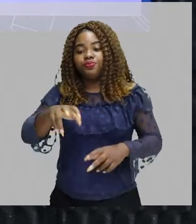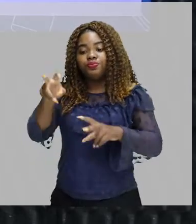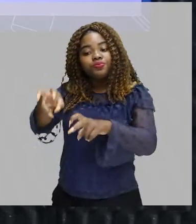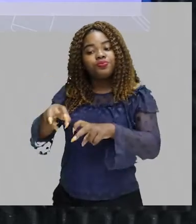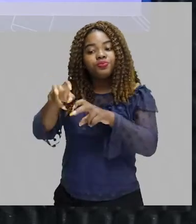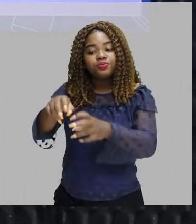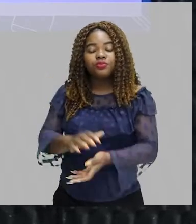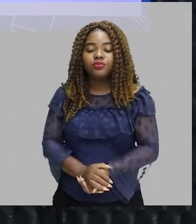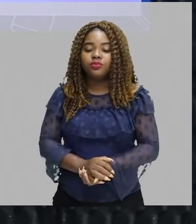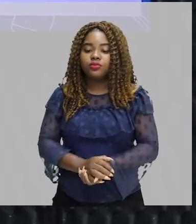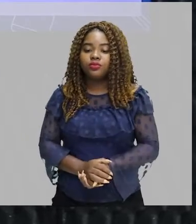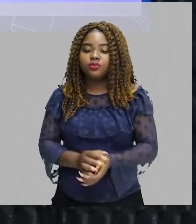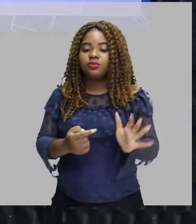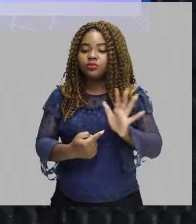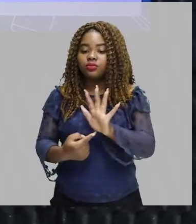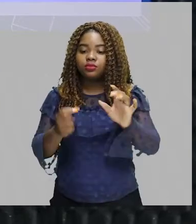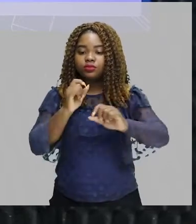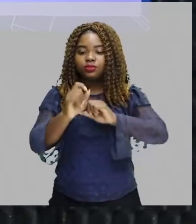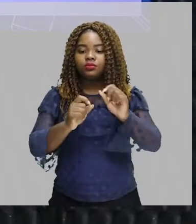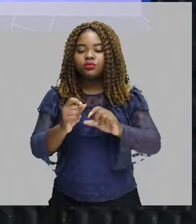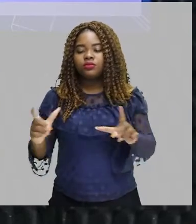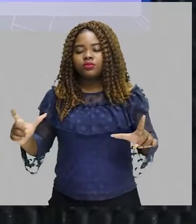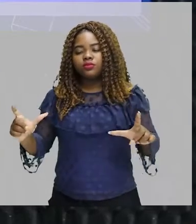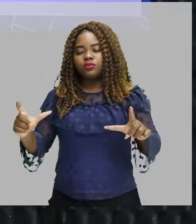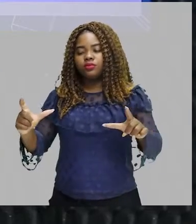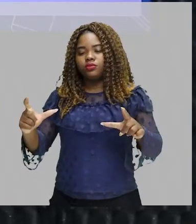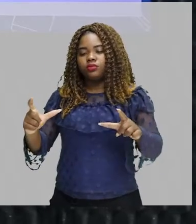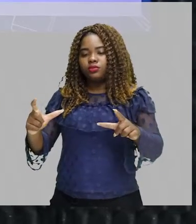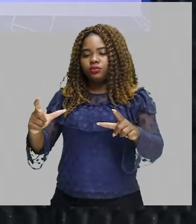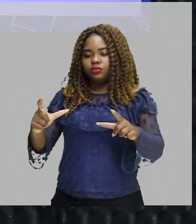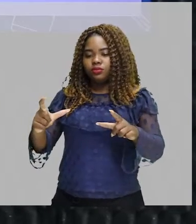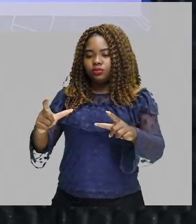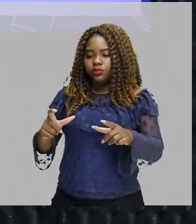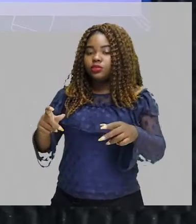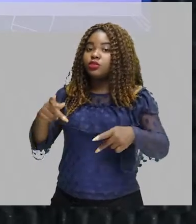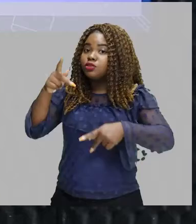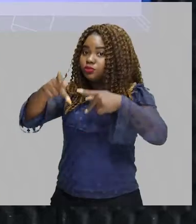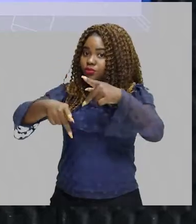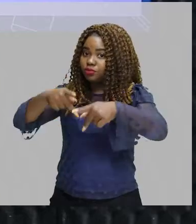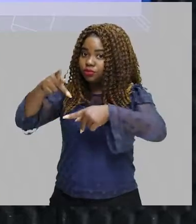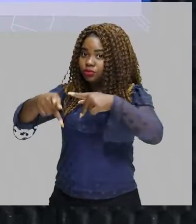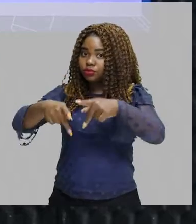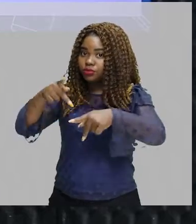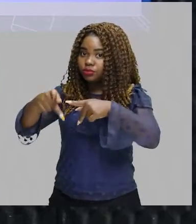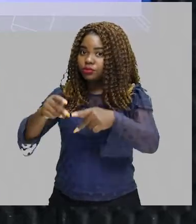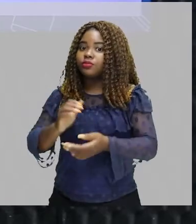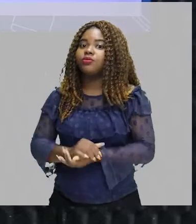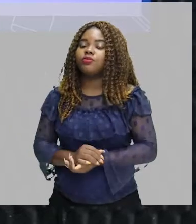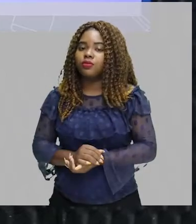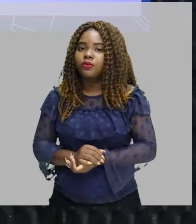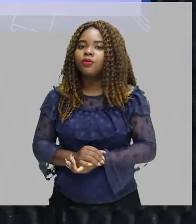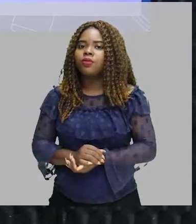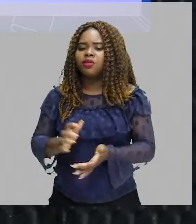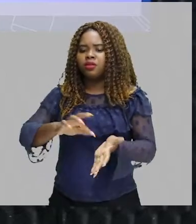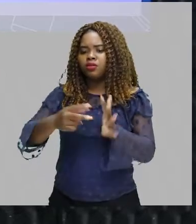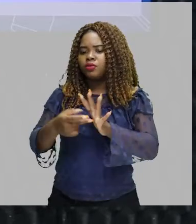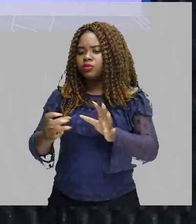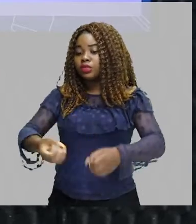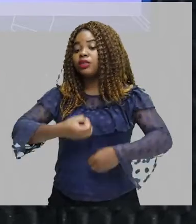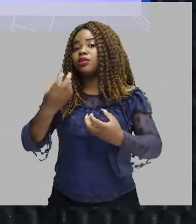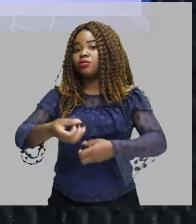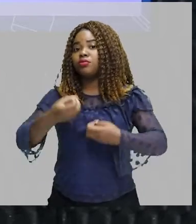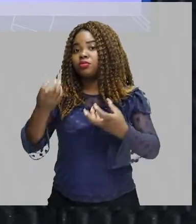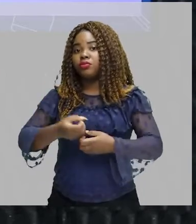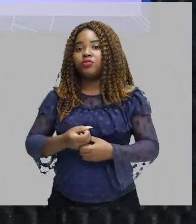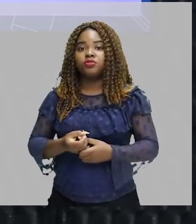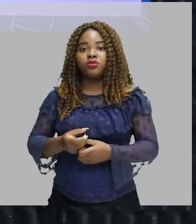rural ele venha apresentando uma diminuição em questão populacional, isso não significa dizer que a produtividade venha